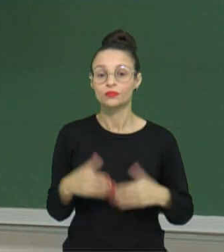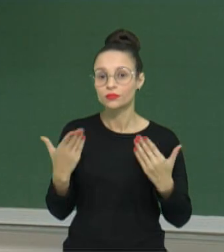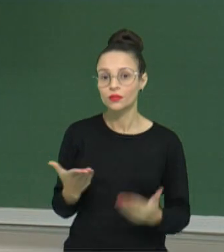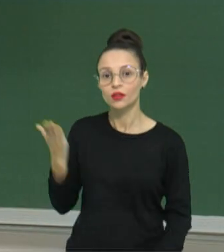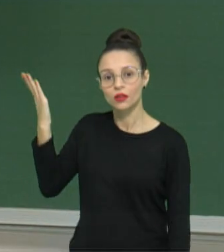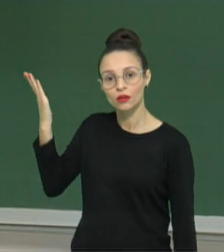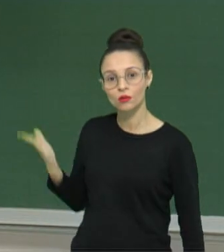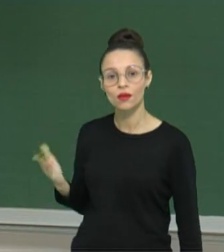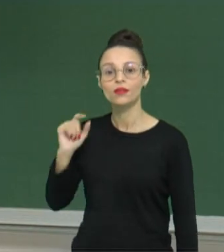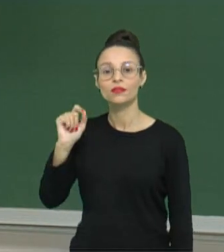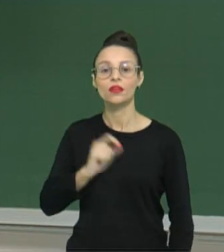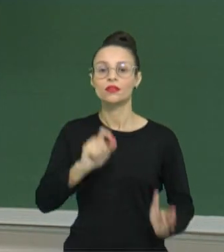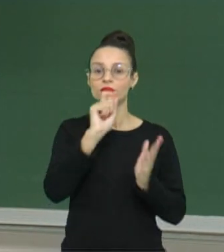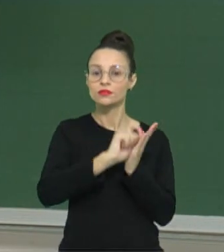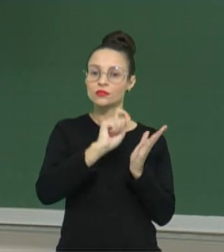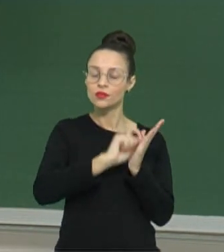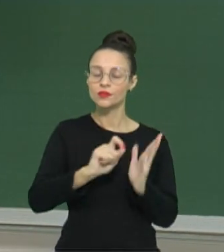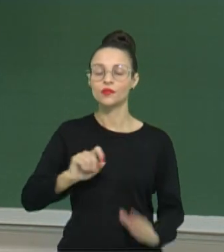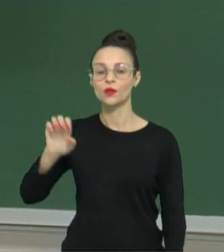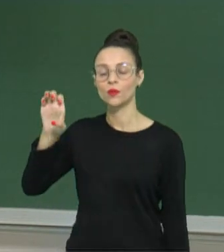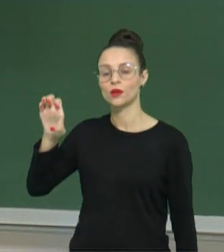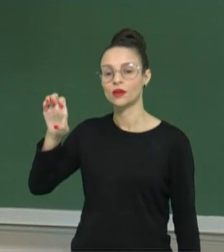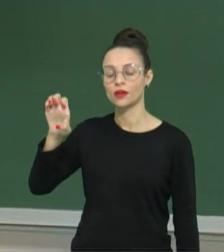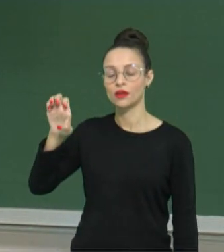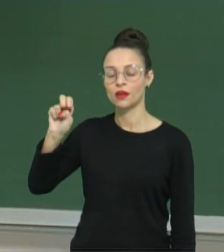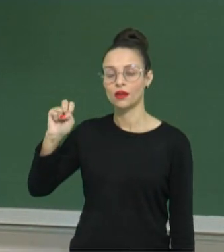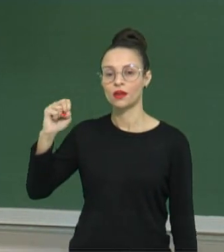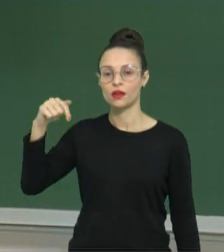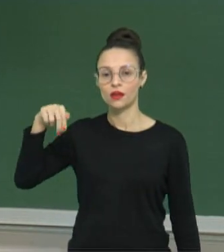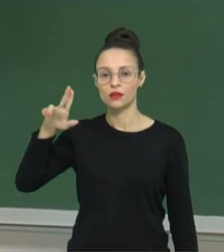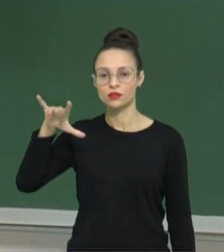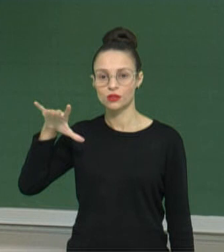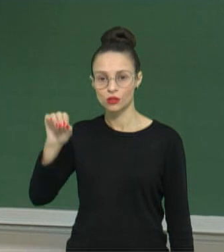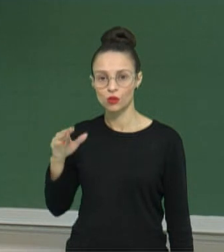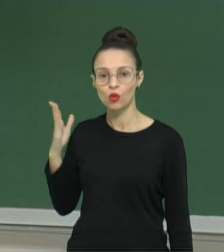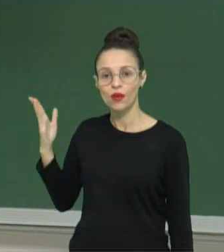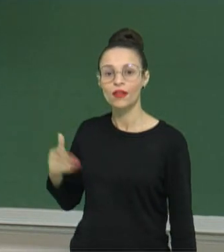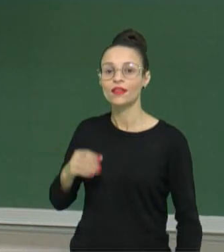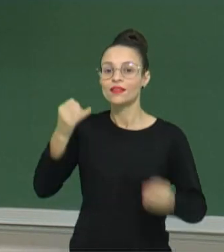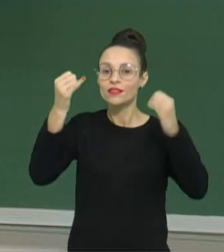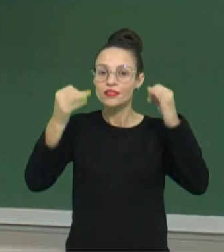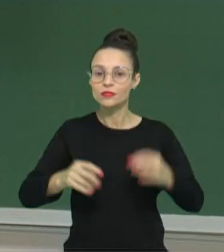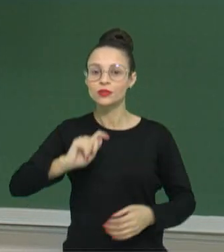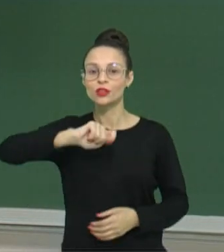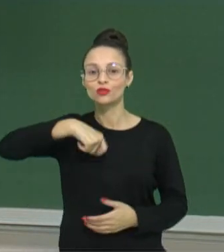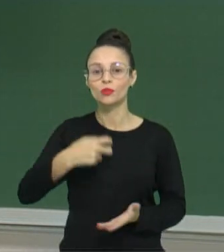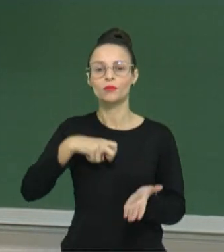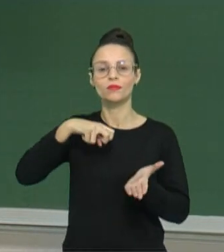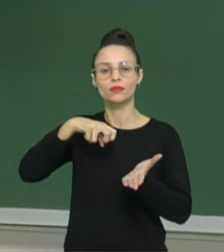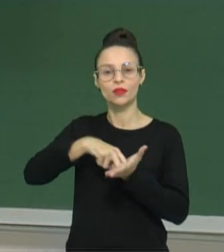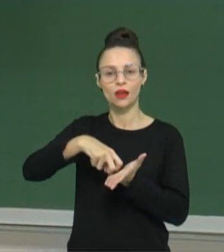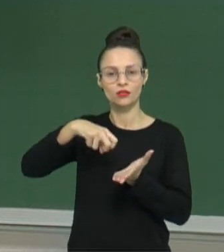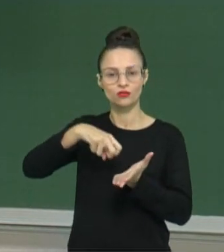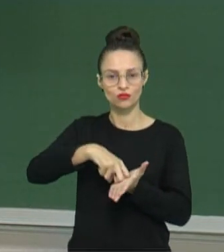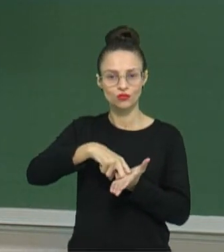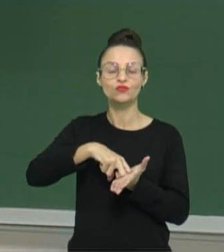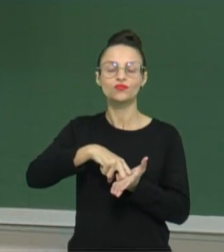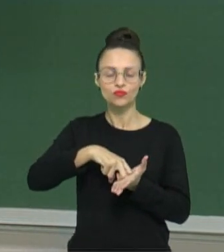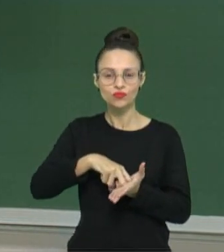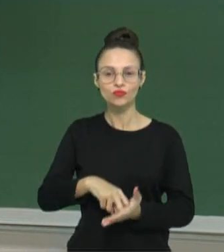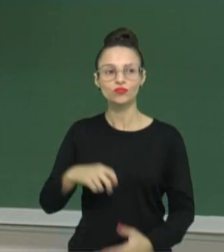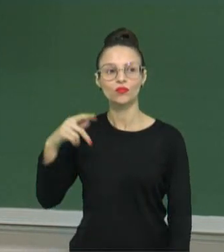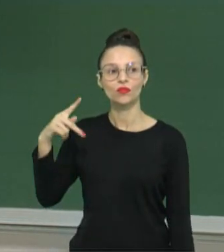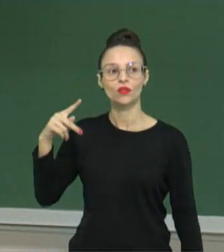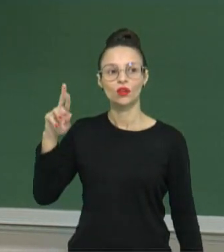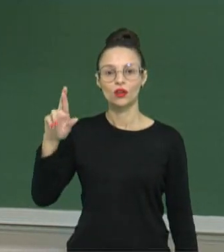escrito por Ésquilo. E essa tragédia, Prometeu Acorrentado, fala sobre o castigo de Prometeu. Prometeu